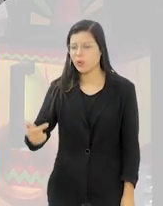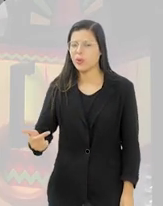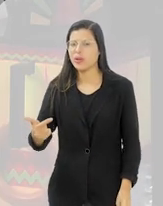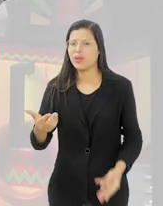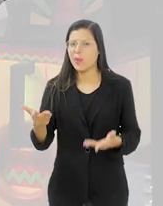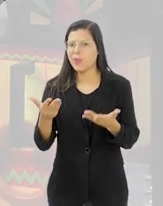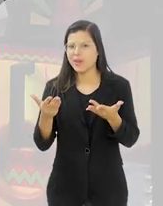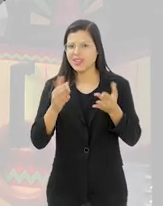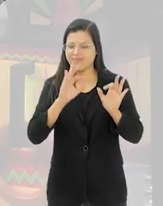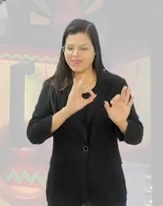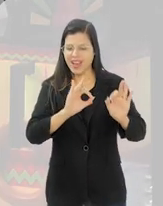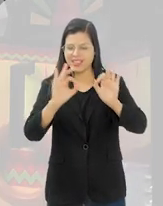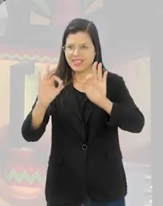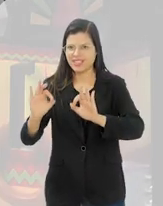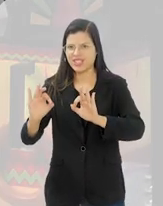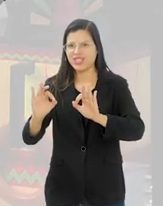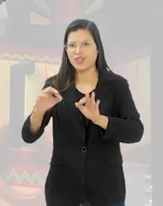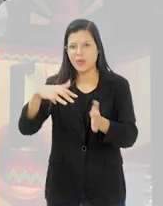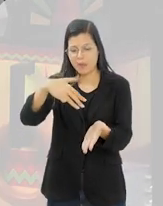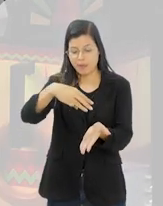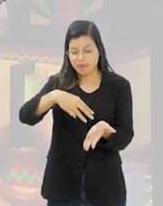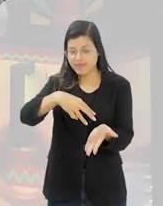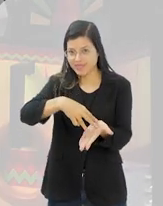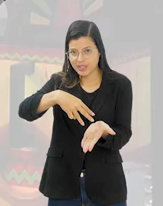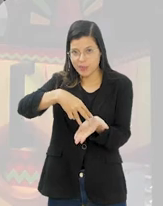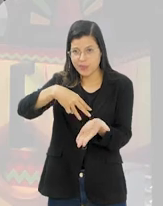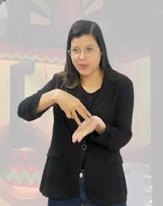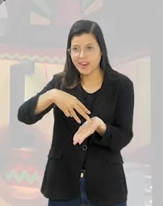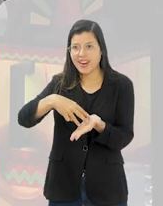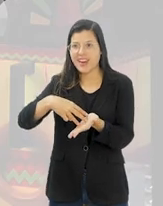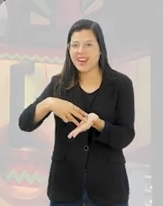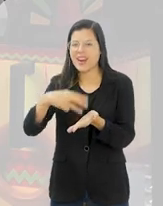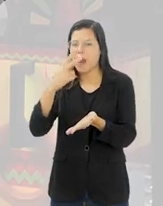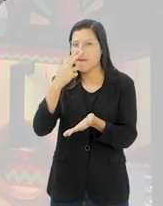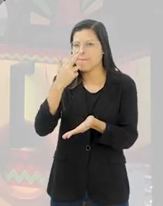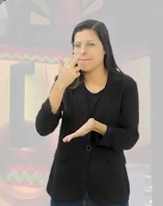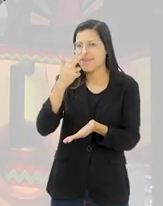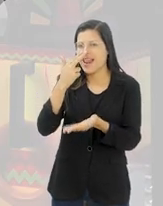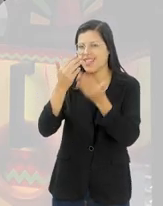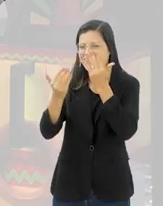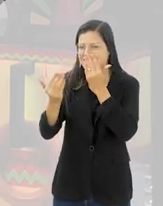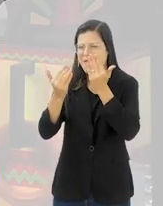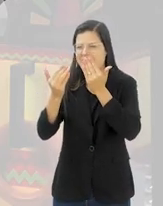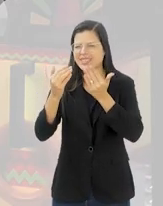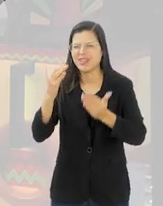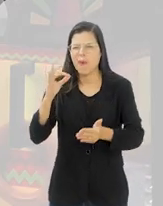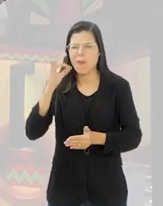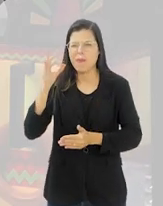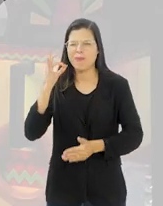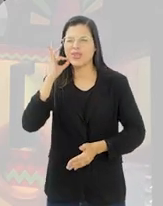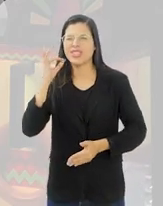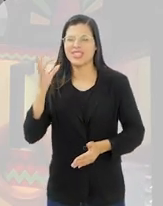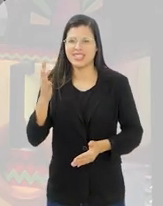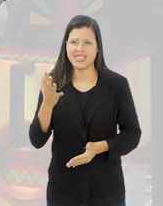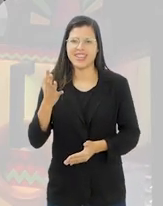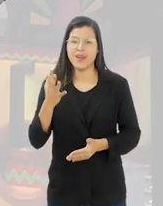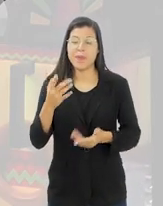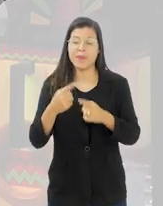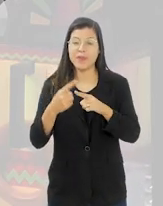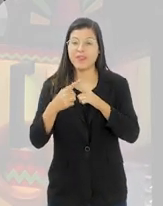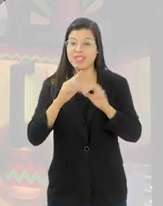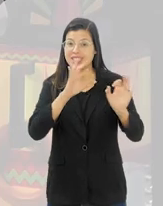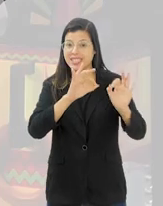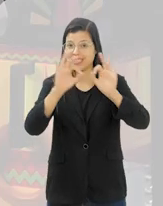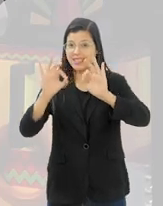assistir o desfile, né? E fui para Sapucaí. Ali, aquela mosquinha picou, porque eu assistia da televisão, né? Uhum. É outra